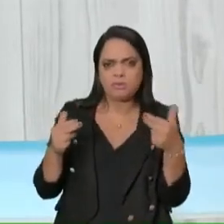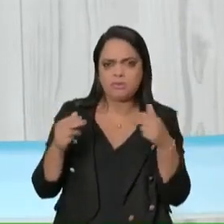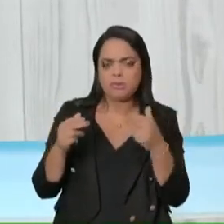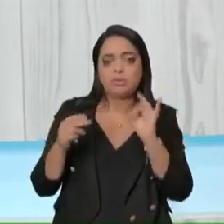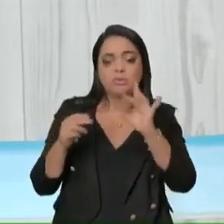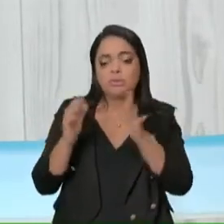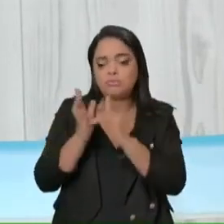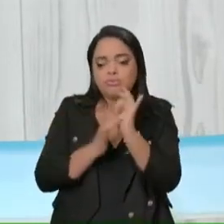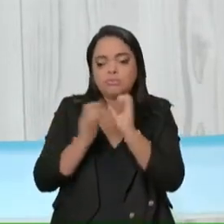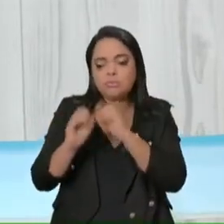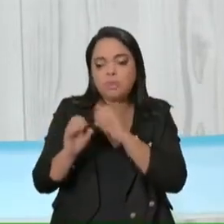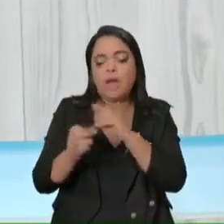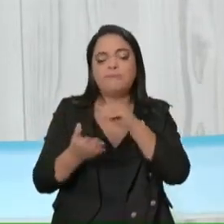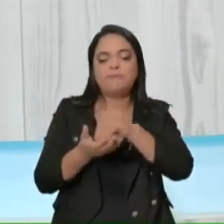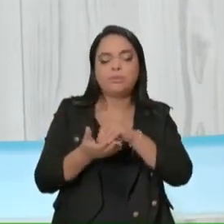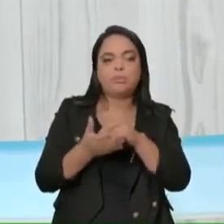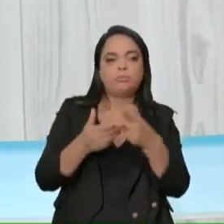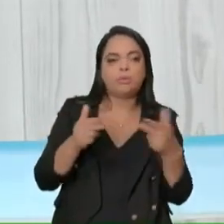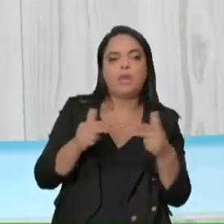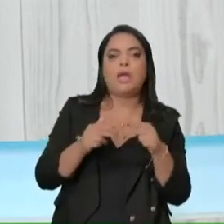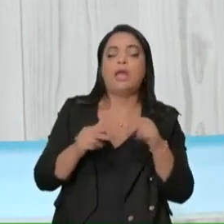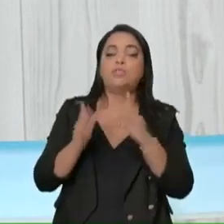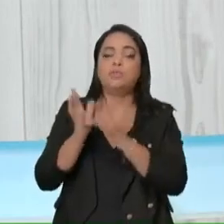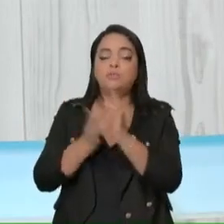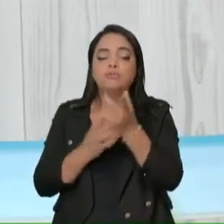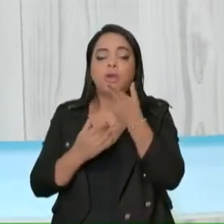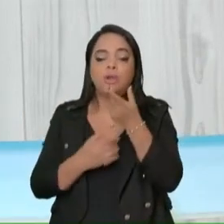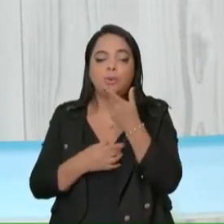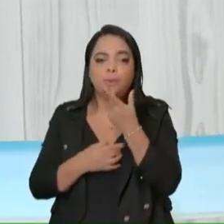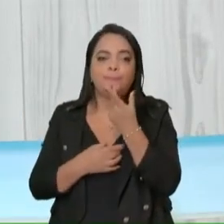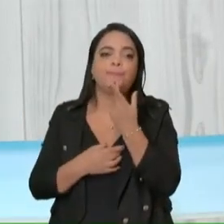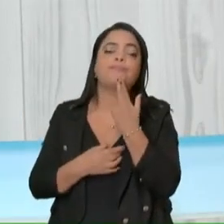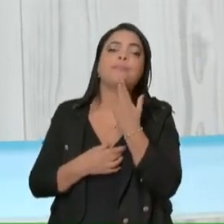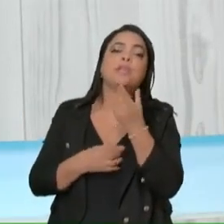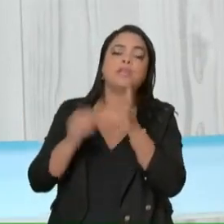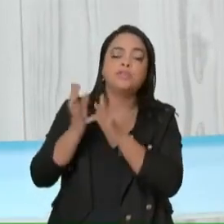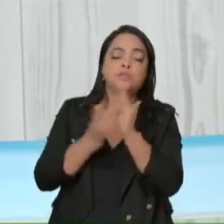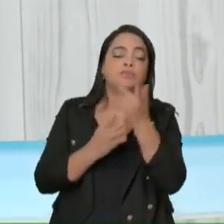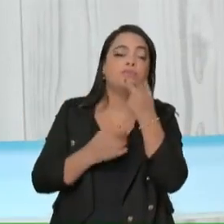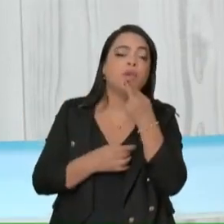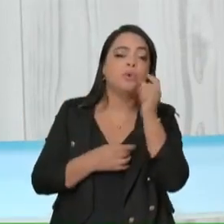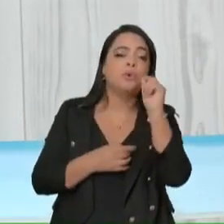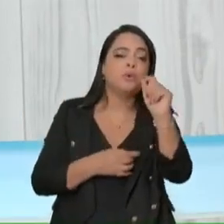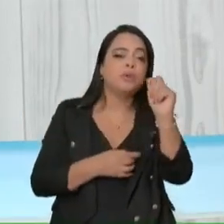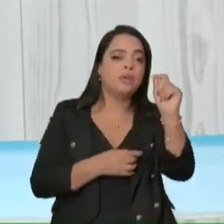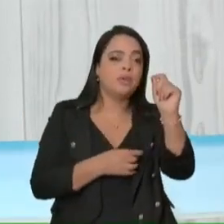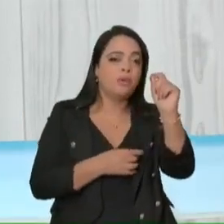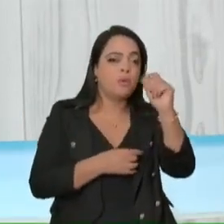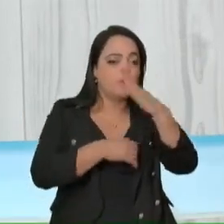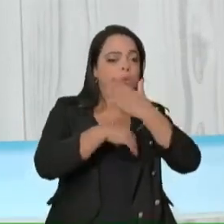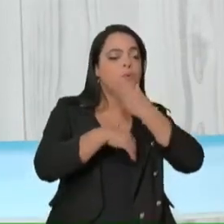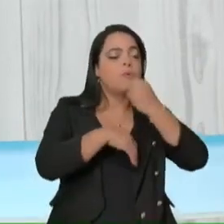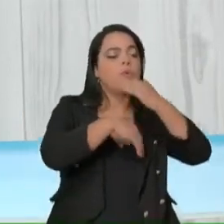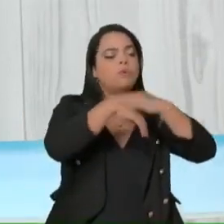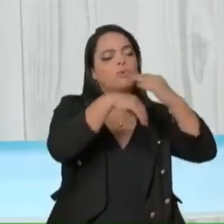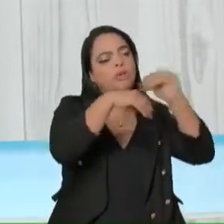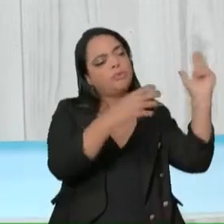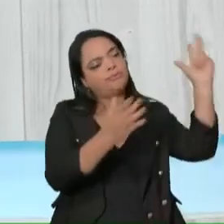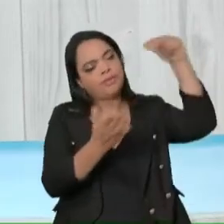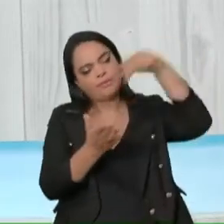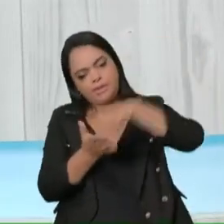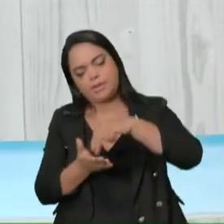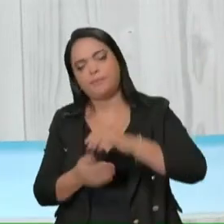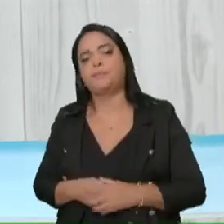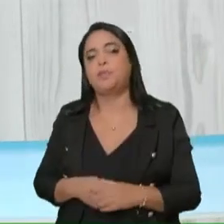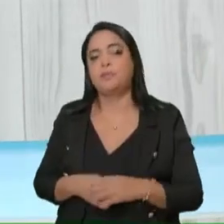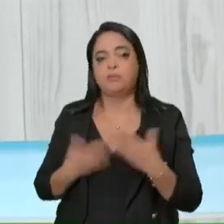ele. Então, por isso que ele disse isso. E mais do que isso, ele disse que enviaria um consolador prometido. Então, nesse momento,